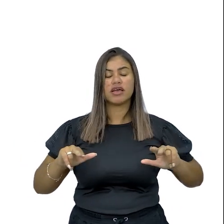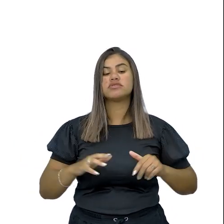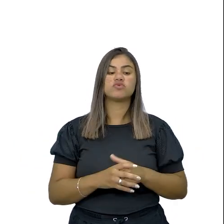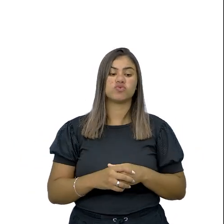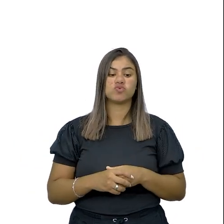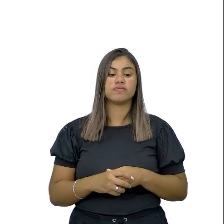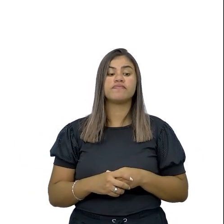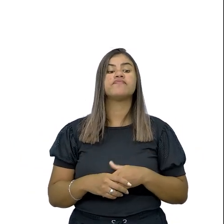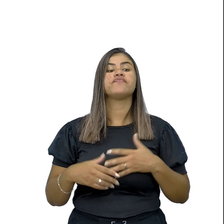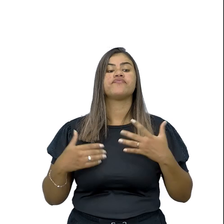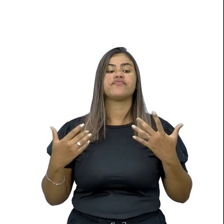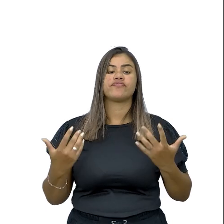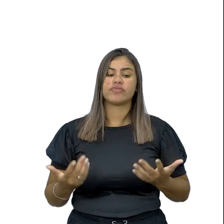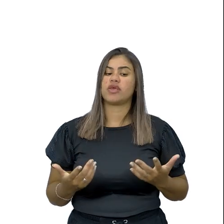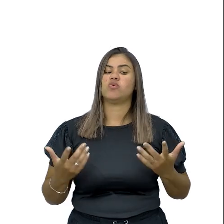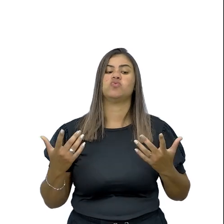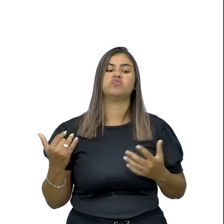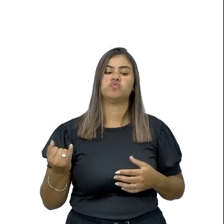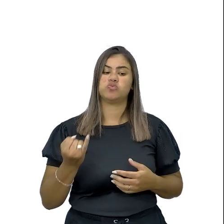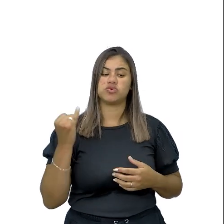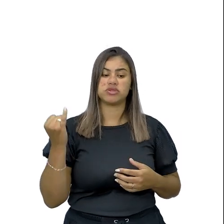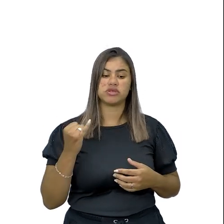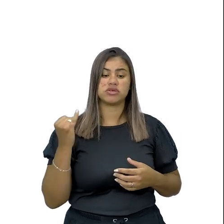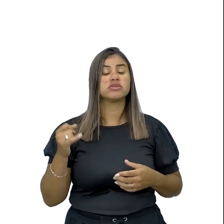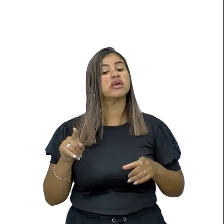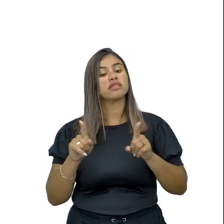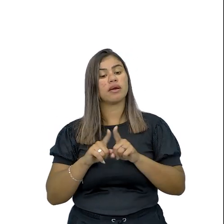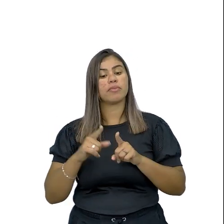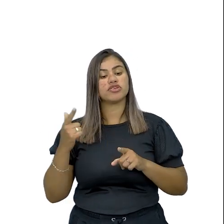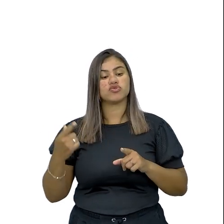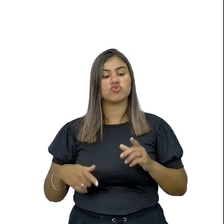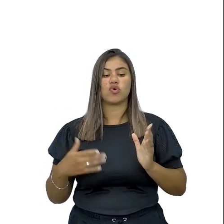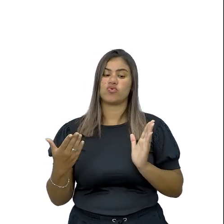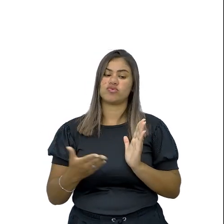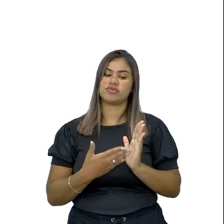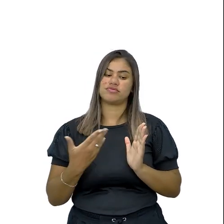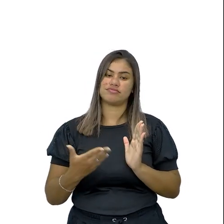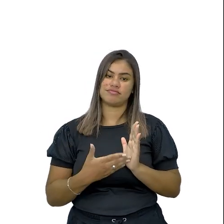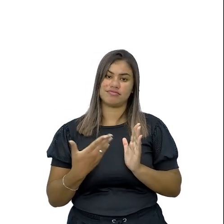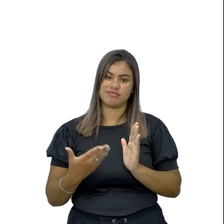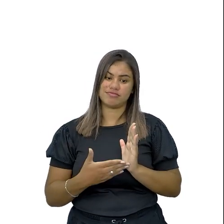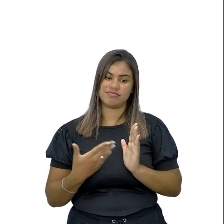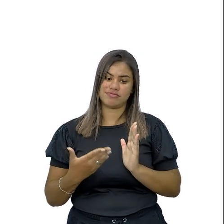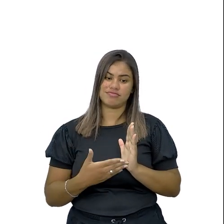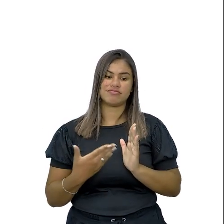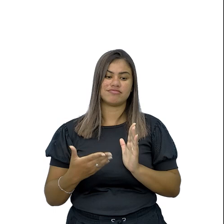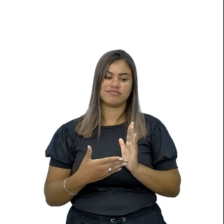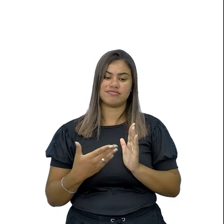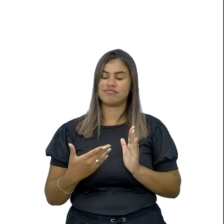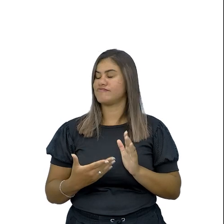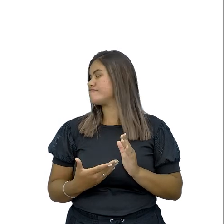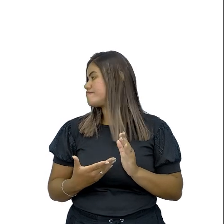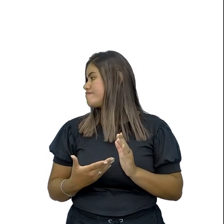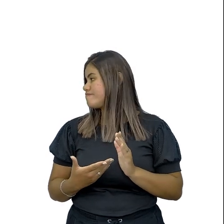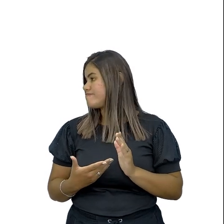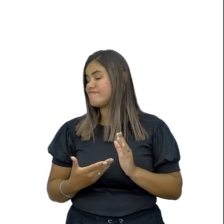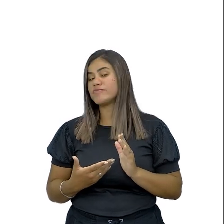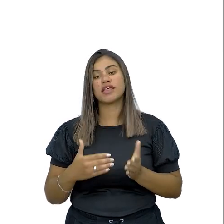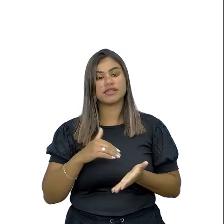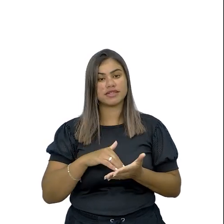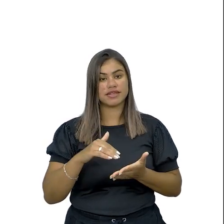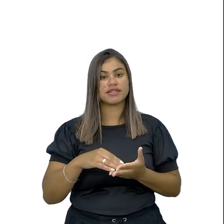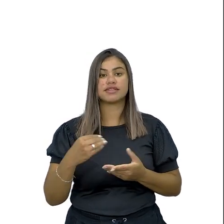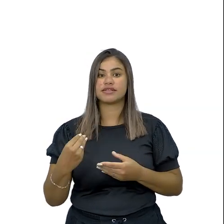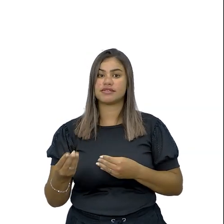eu acho que tudo isso é bastante importante. E sem contar aquele material que nós temos à nossa disposição, né, aquilo que a Secretaria